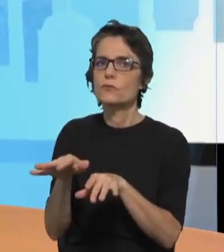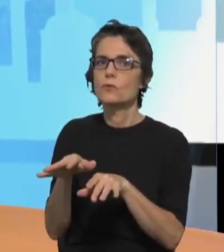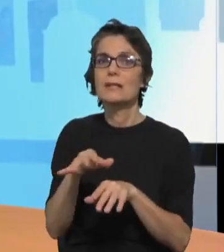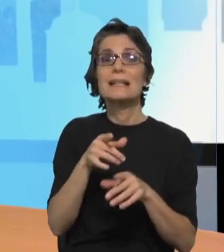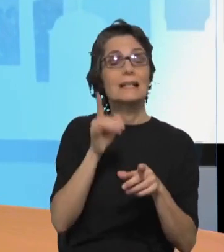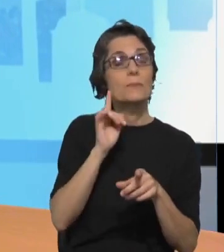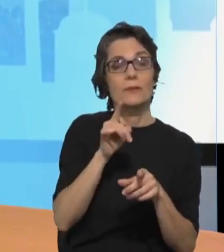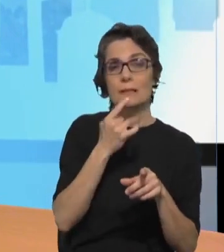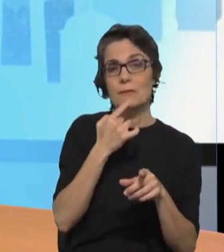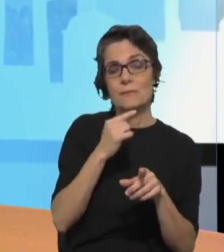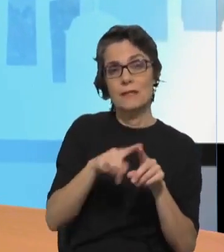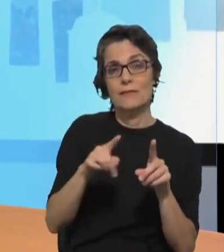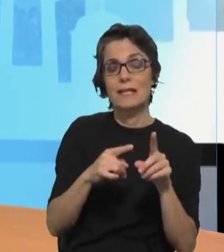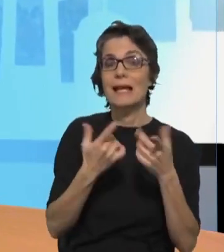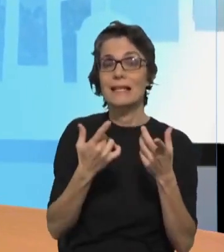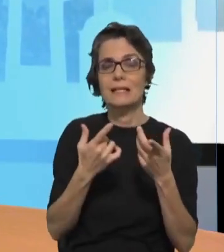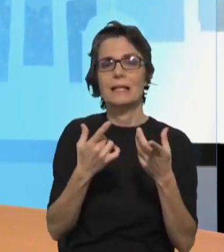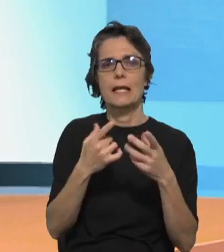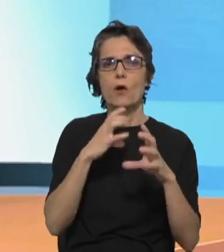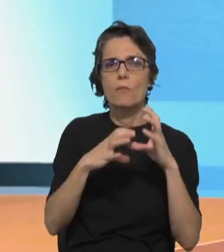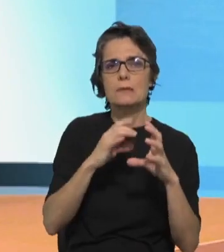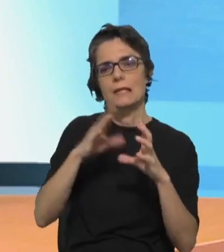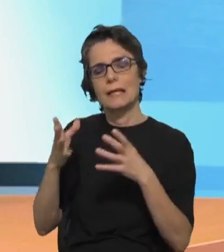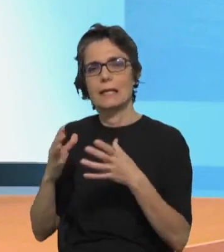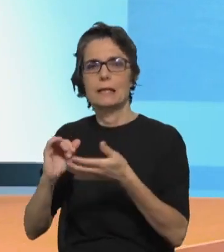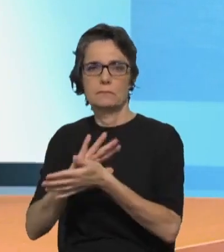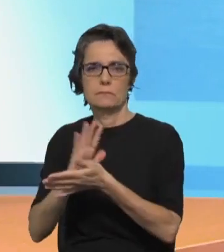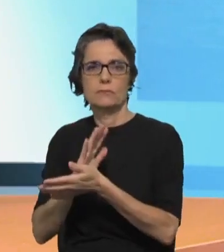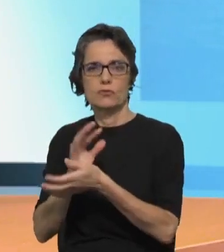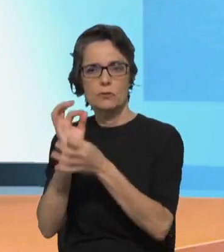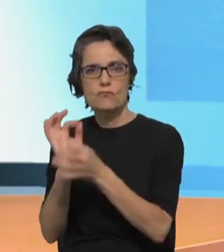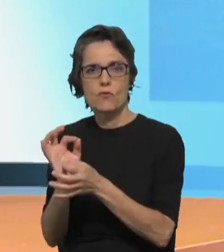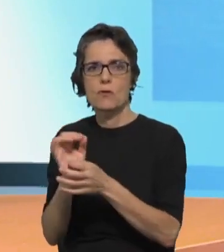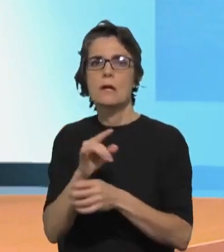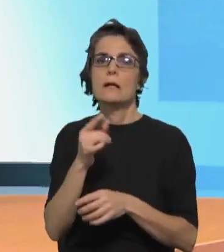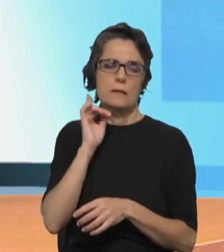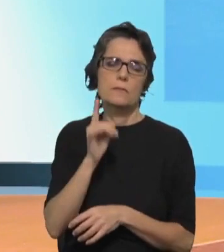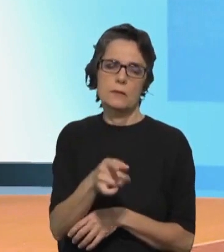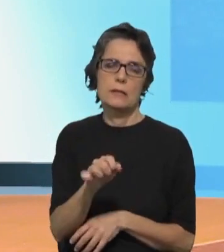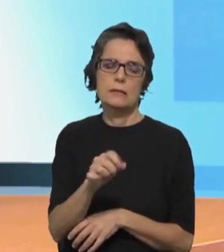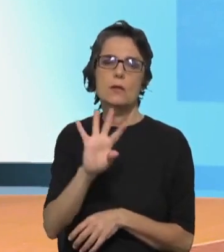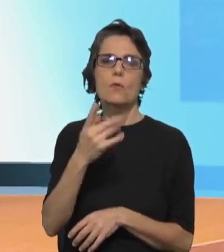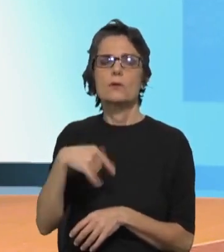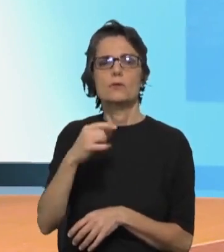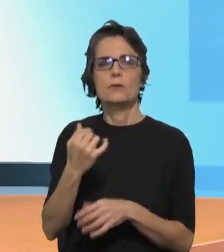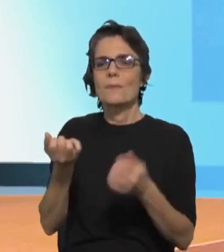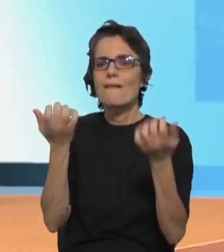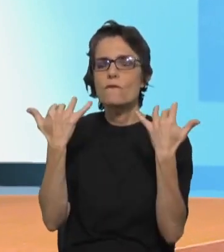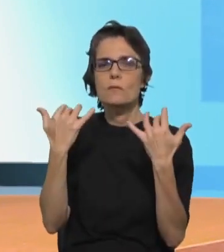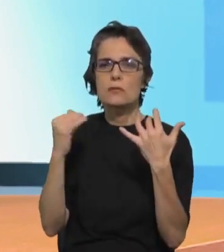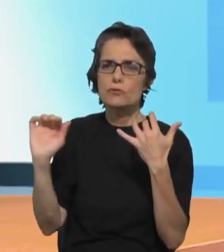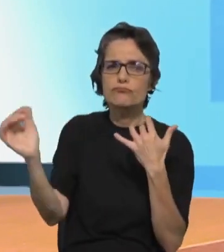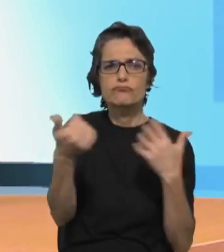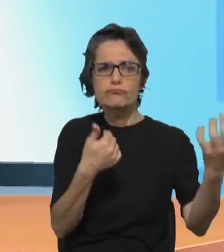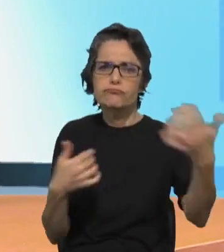que é comunicação e aquilo que é jornalismo? É fundamental, porque, obviamente, nós, quando recebemos conteúdos informativos,